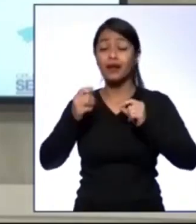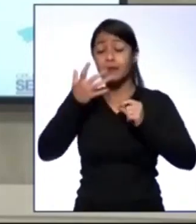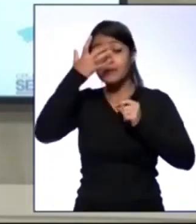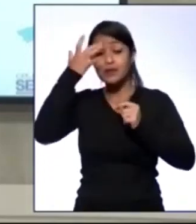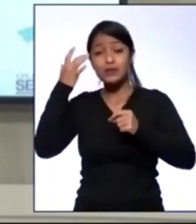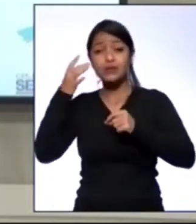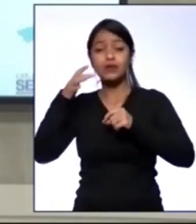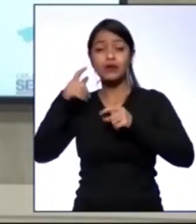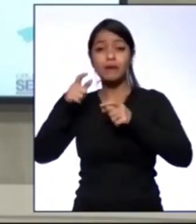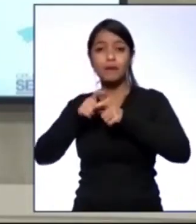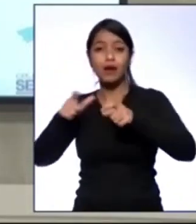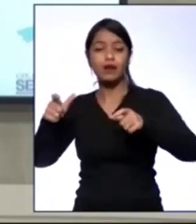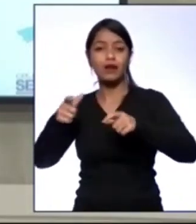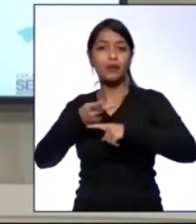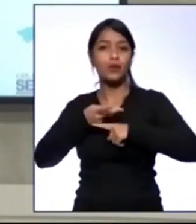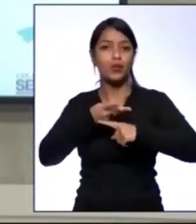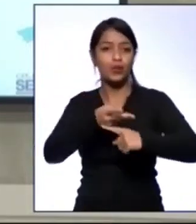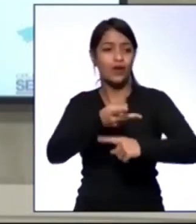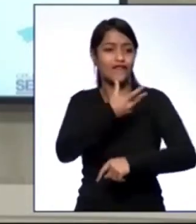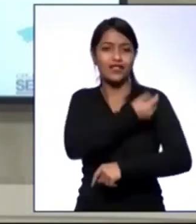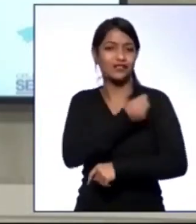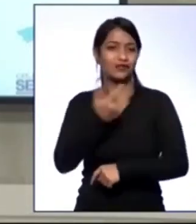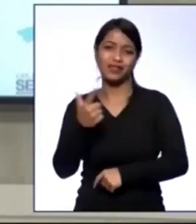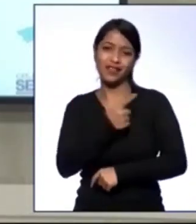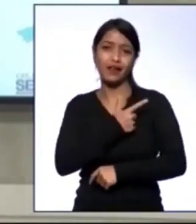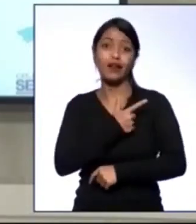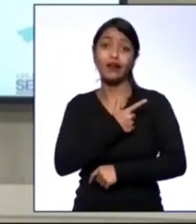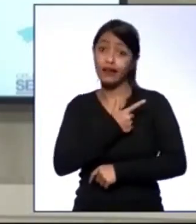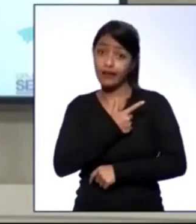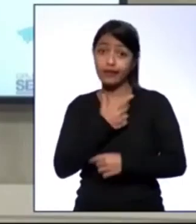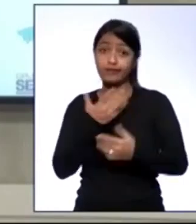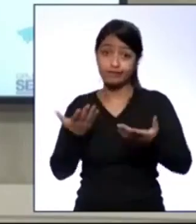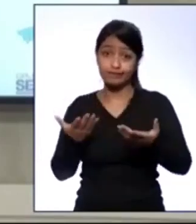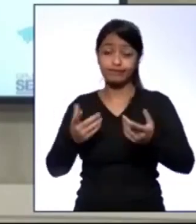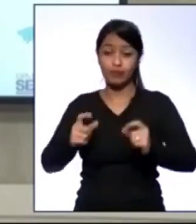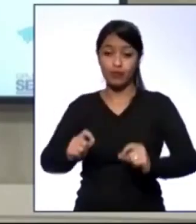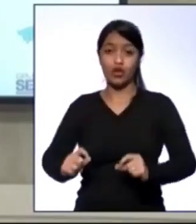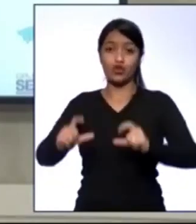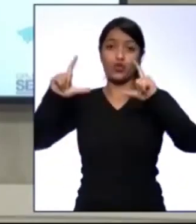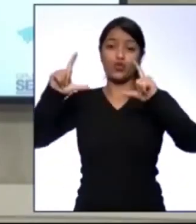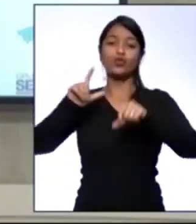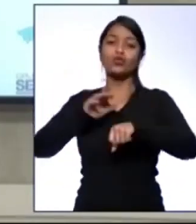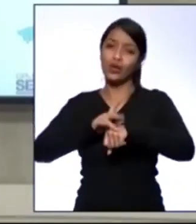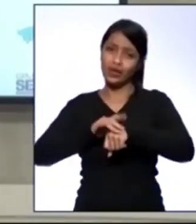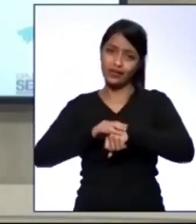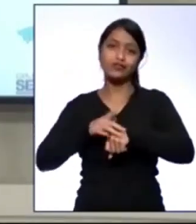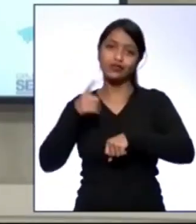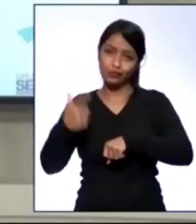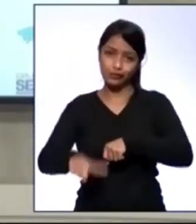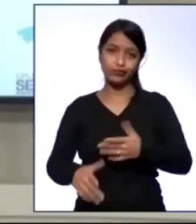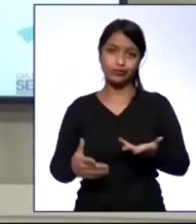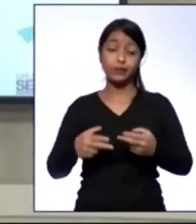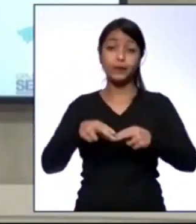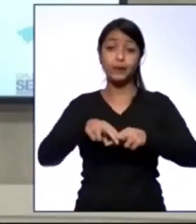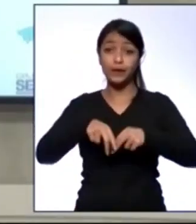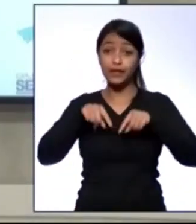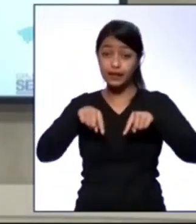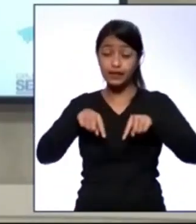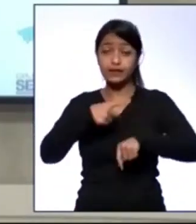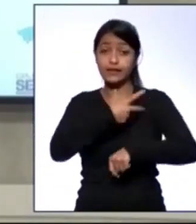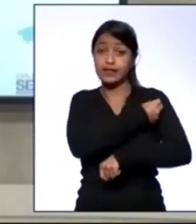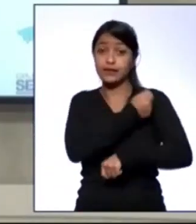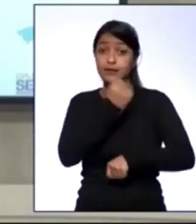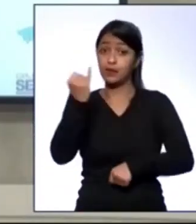não foram vacinadas. Aí volta a ter a doença. Então é importantíssimo entender a importância da vacina.